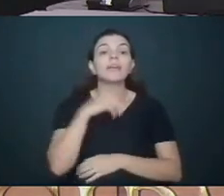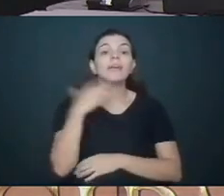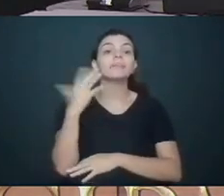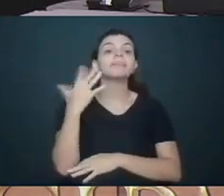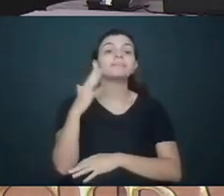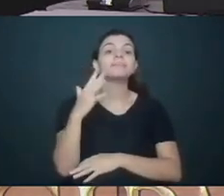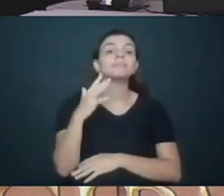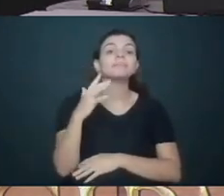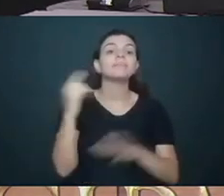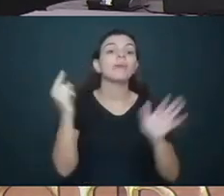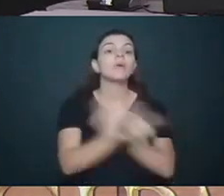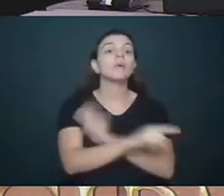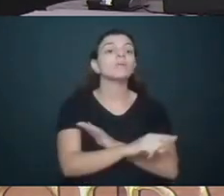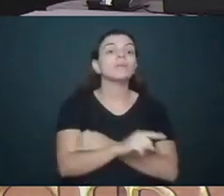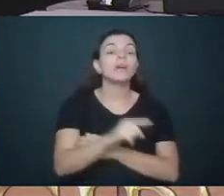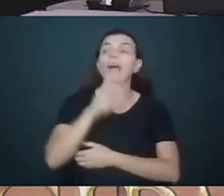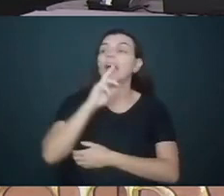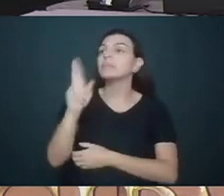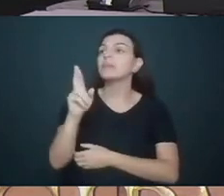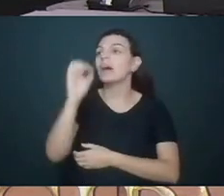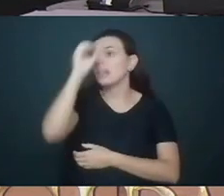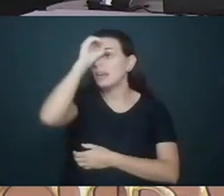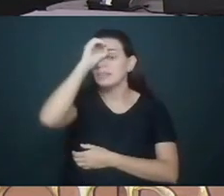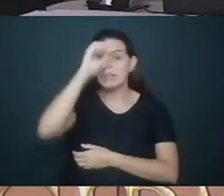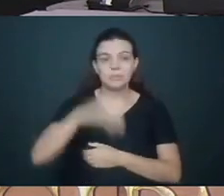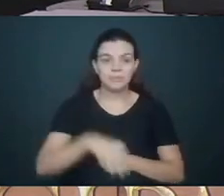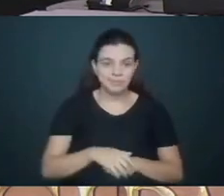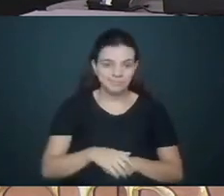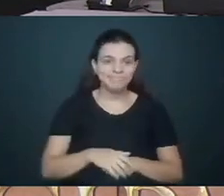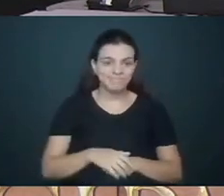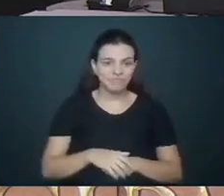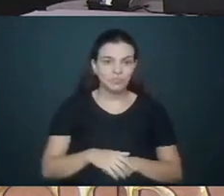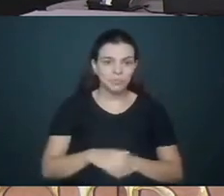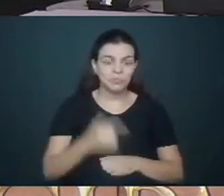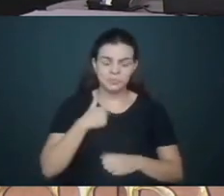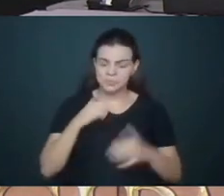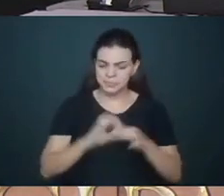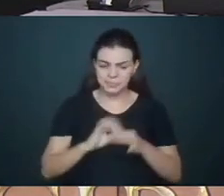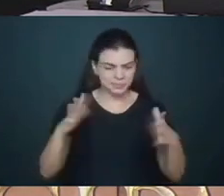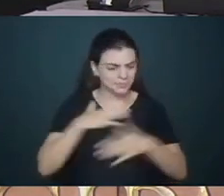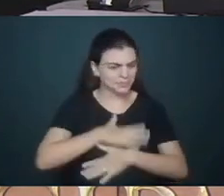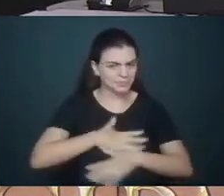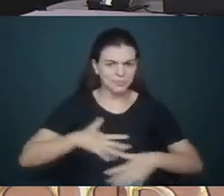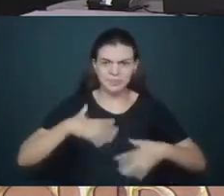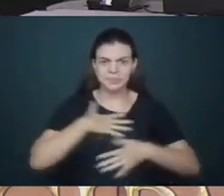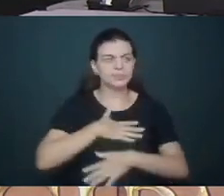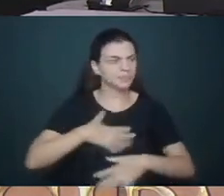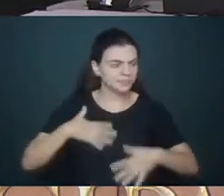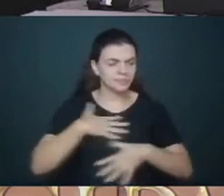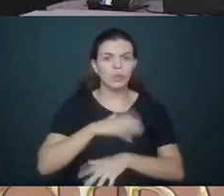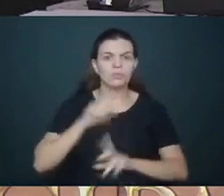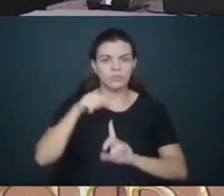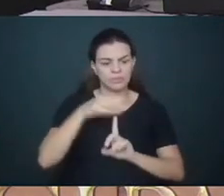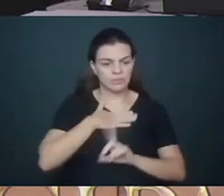sabe, né? É ruim. Então, estou, presidente, à disposição com o maior prazer, como grande objetivo da minha vida,